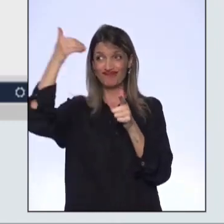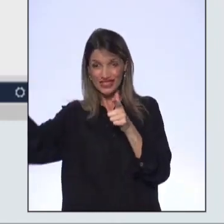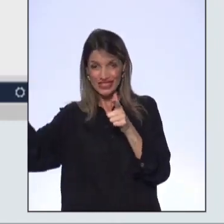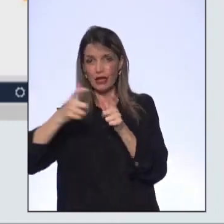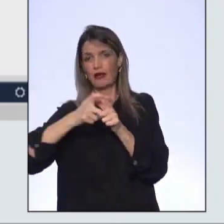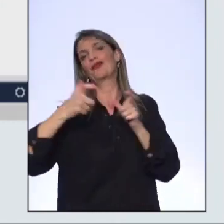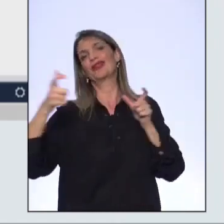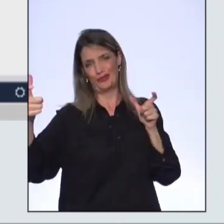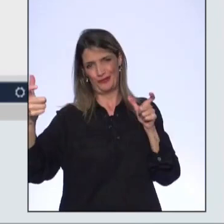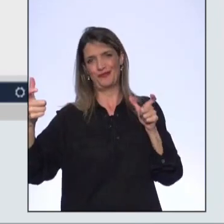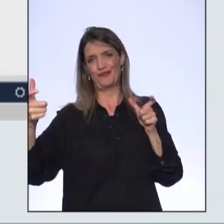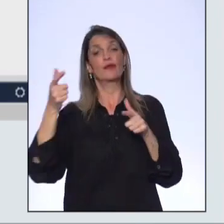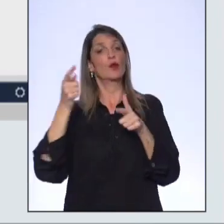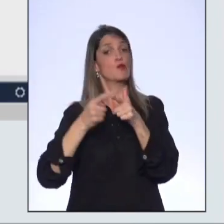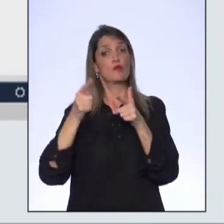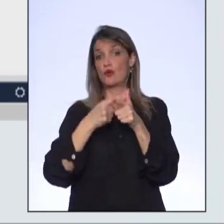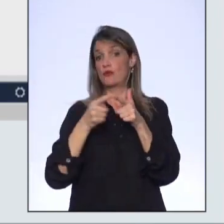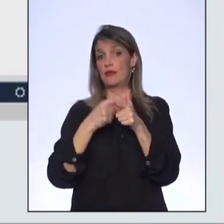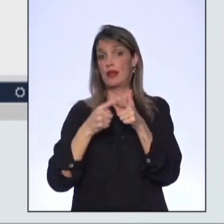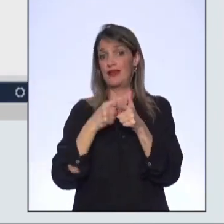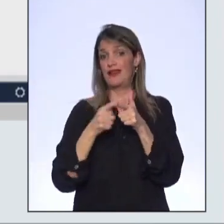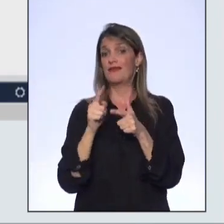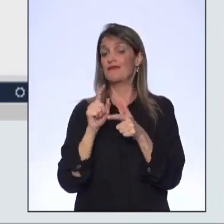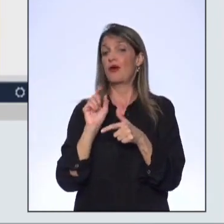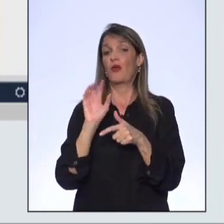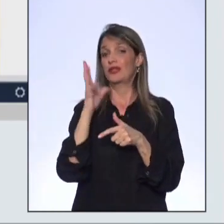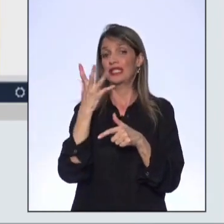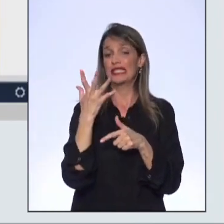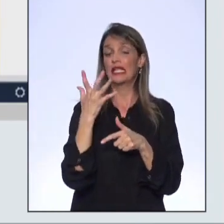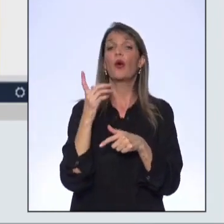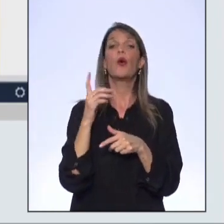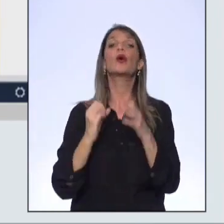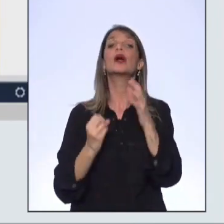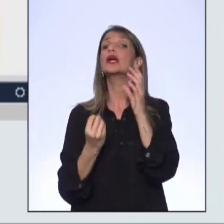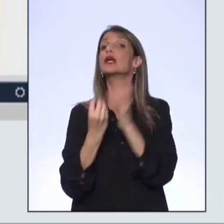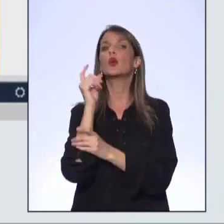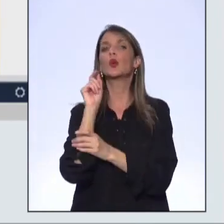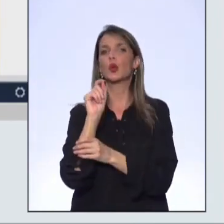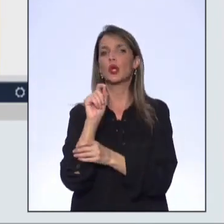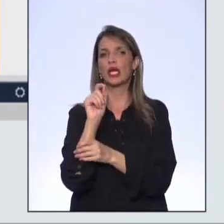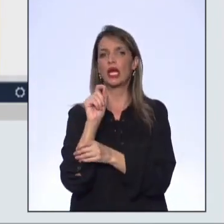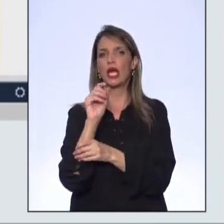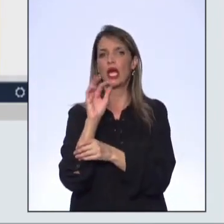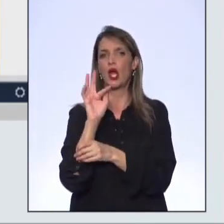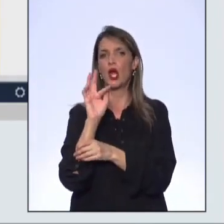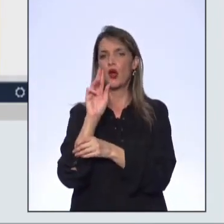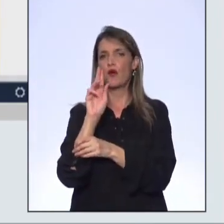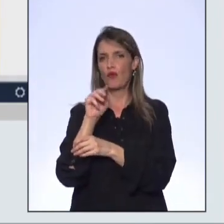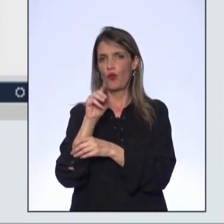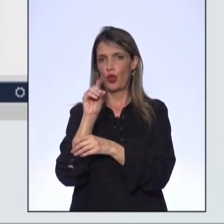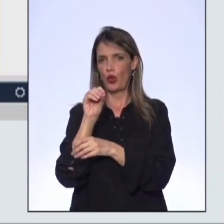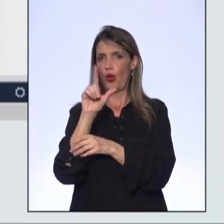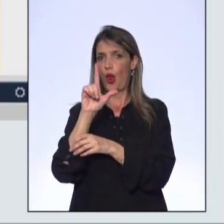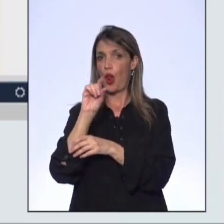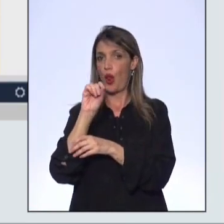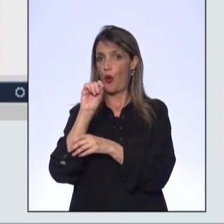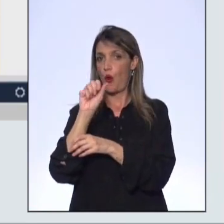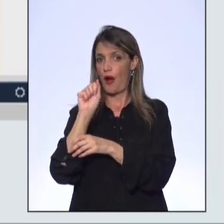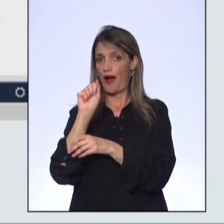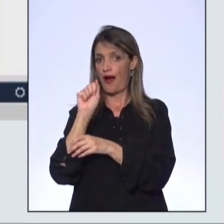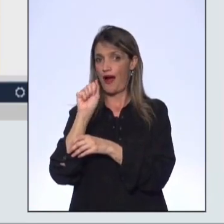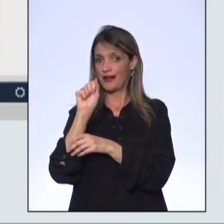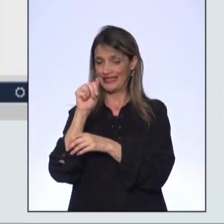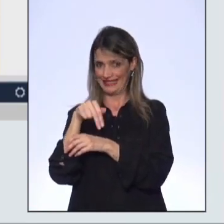resolver os problemas gerados pelo encilhamento, foi criado o Fundo Loan, o nosso próximo alvo de análise. O